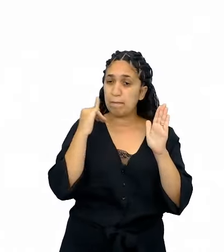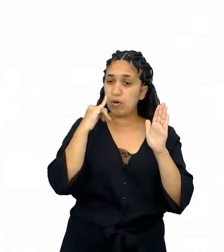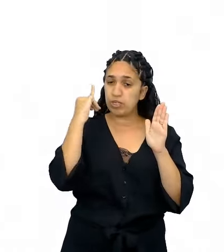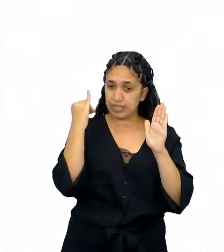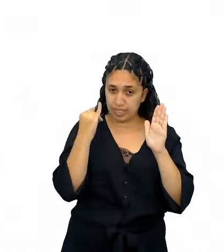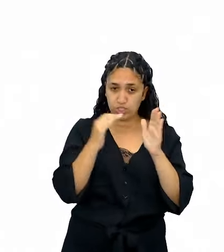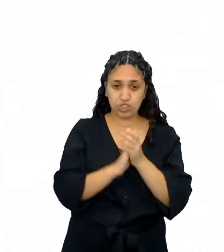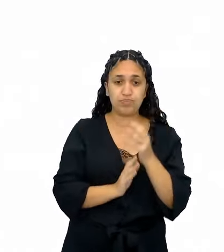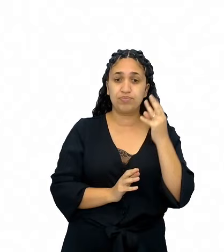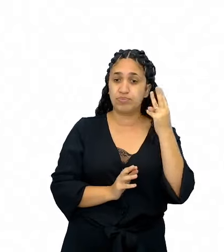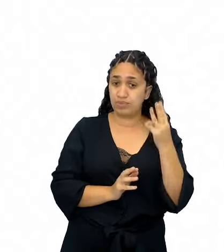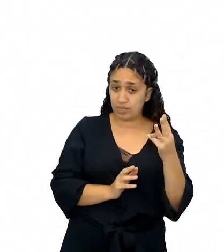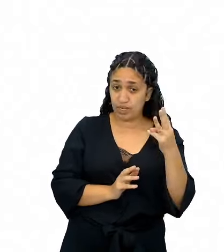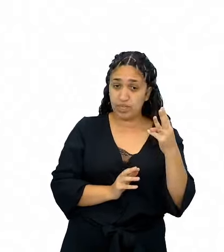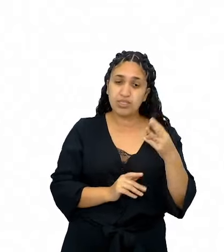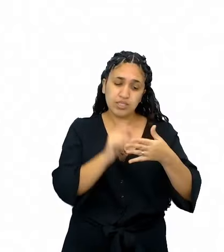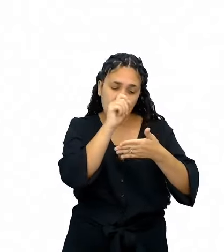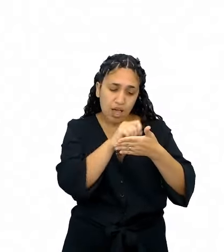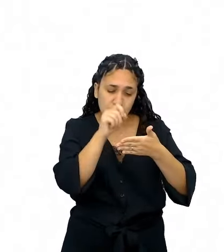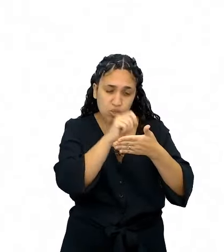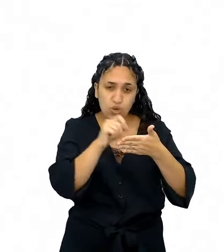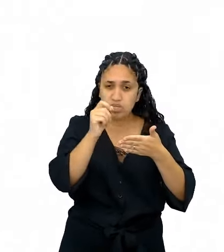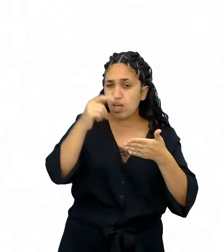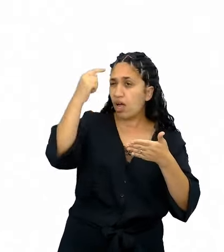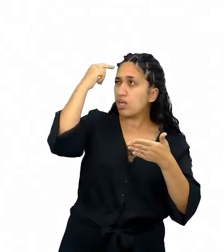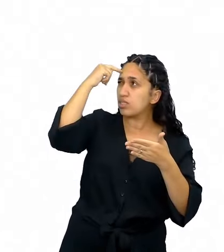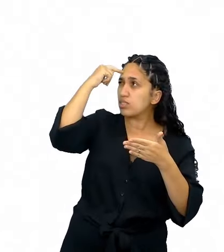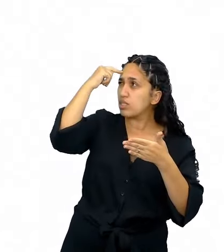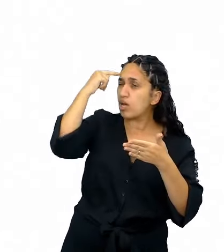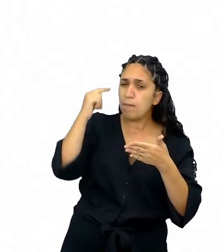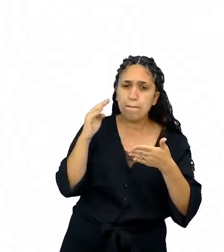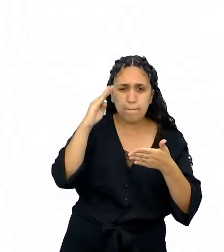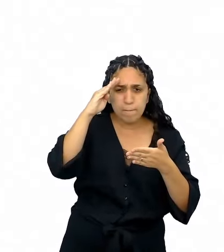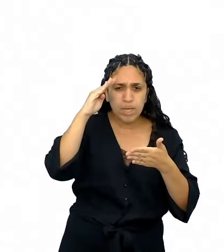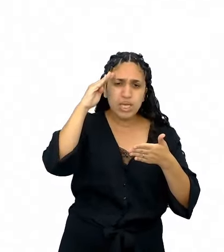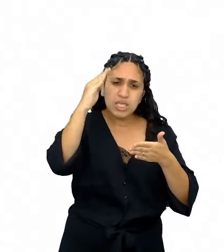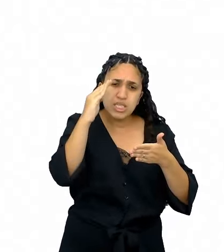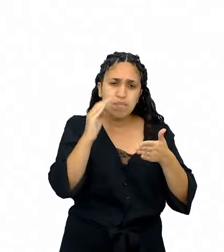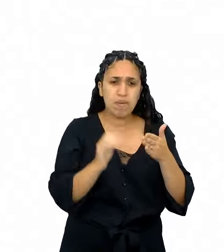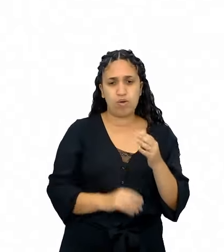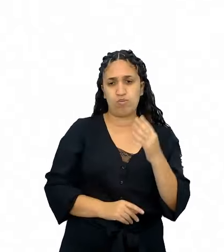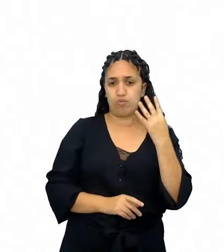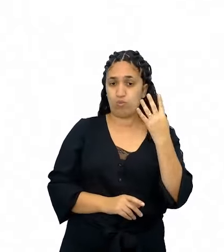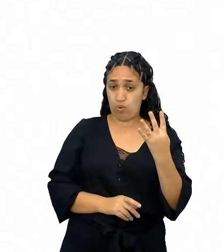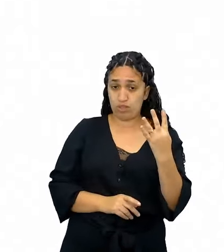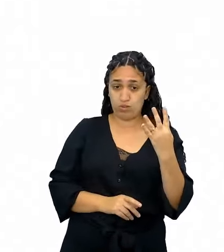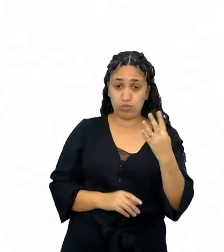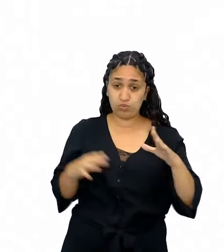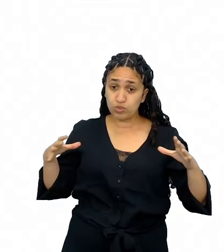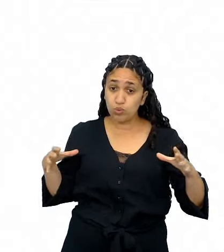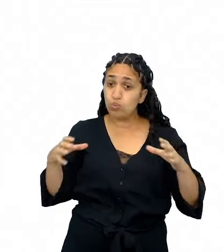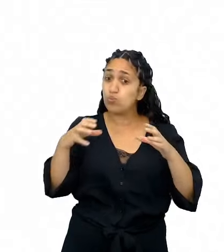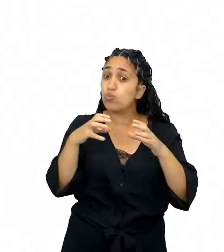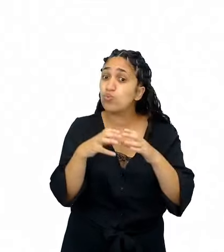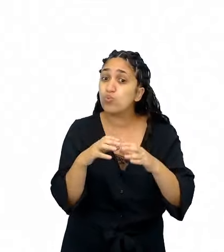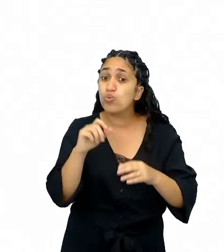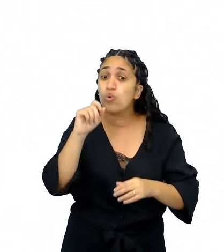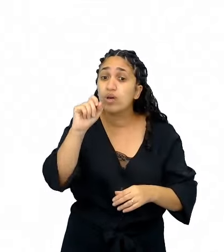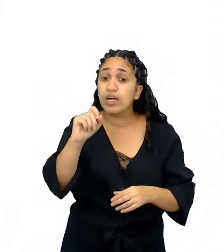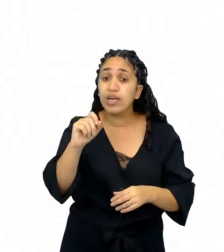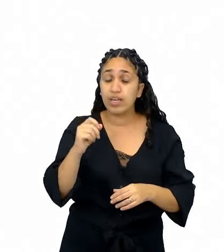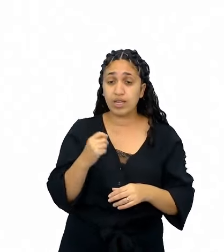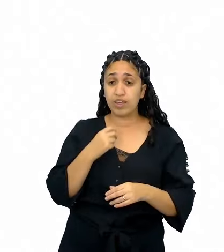4, coletivamente, ditar um resumo para o professor registrar. E a 5, reler